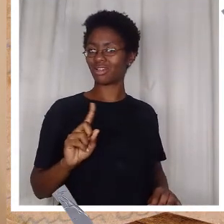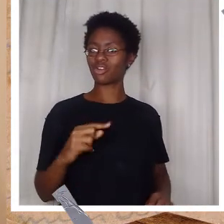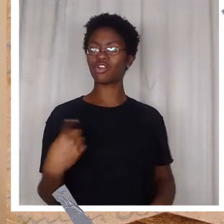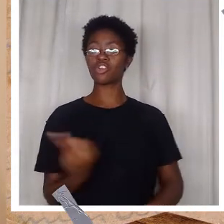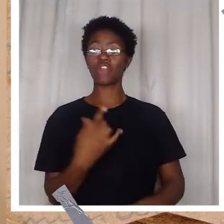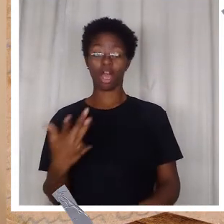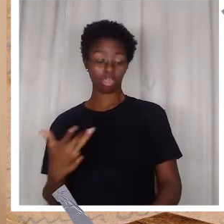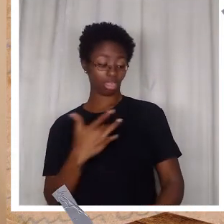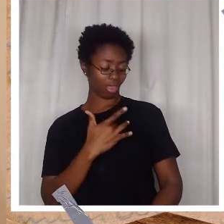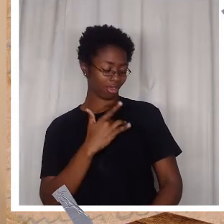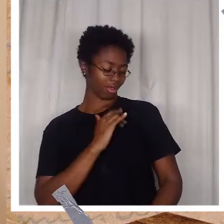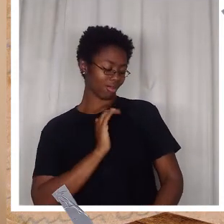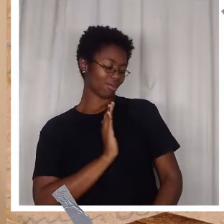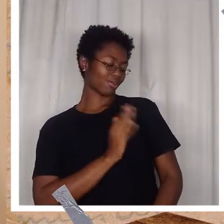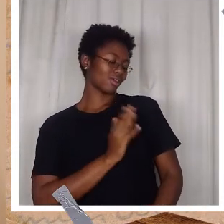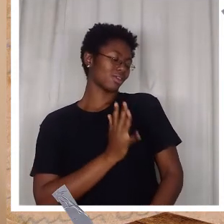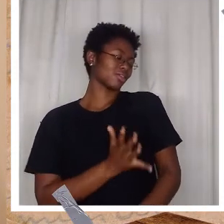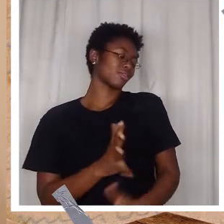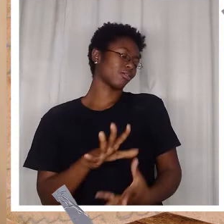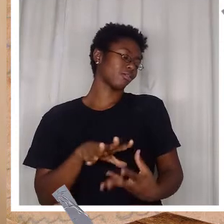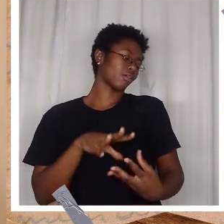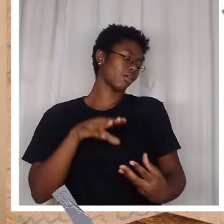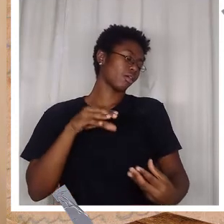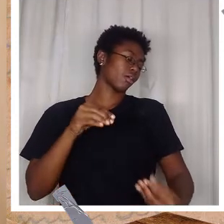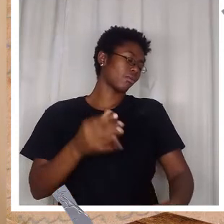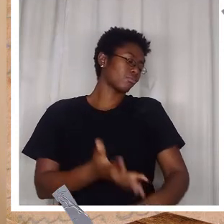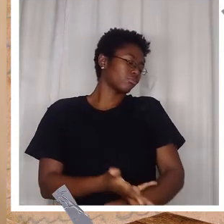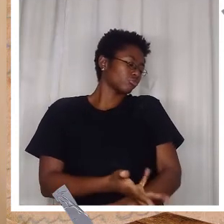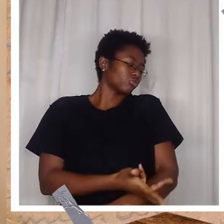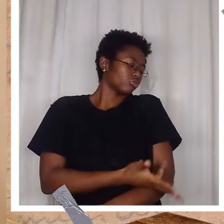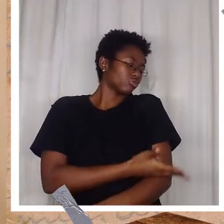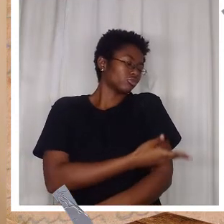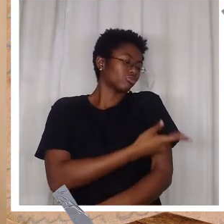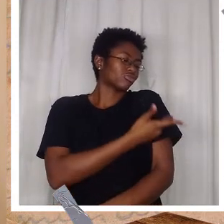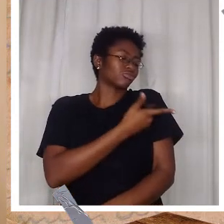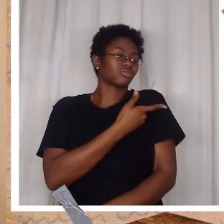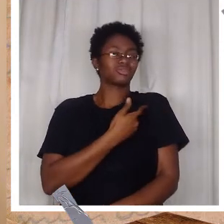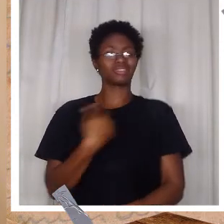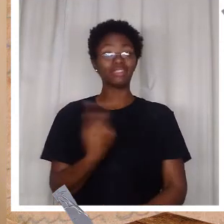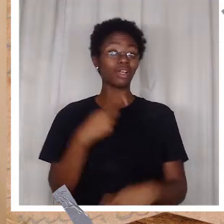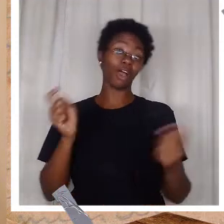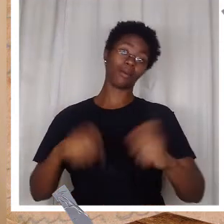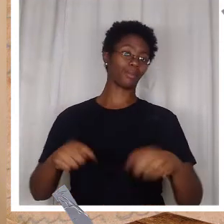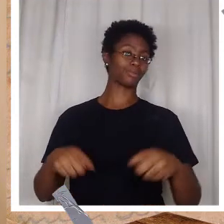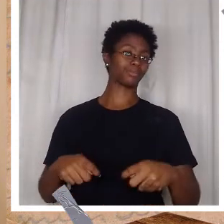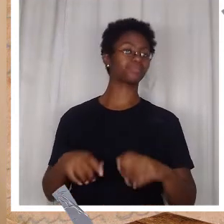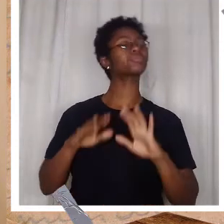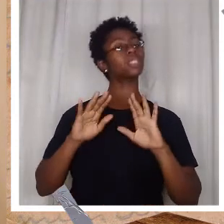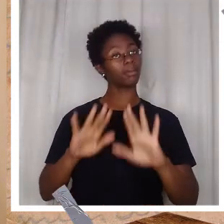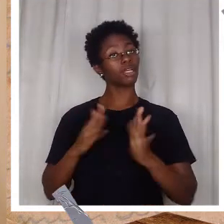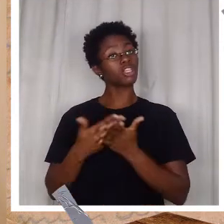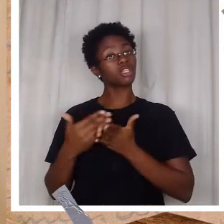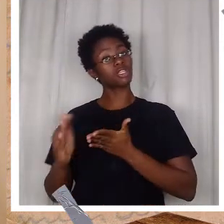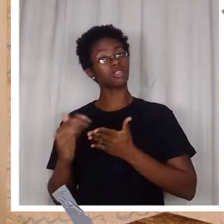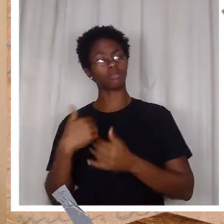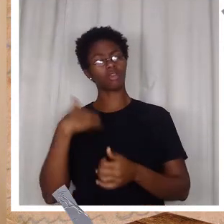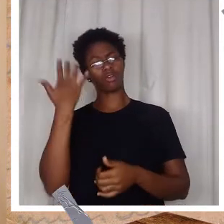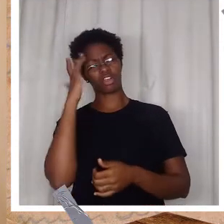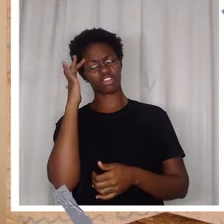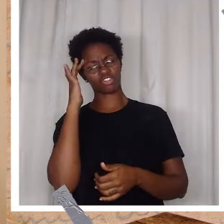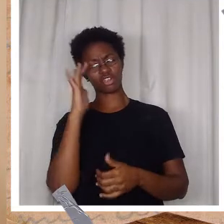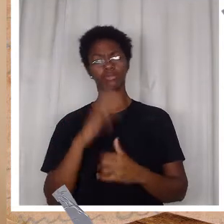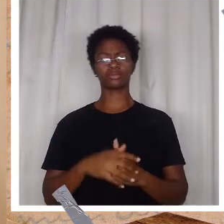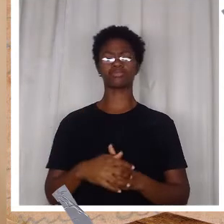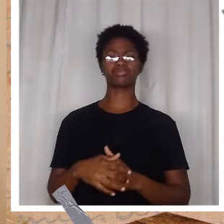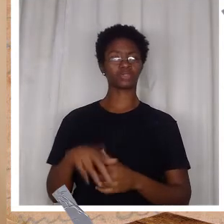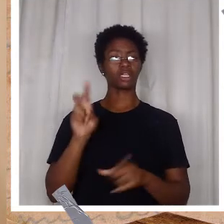das pessoas e transformá-las. A catarse tem esse poder. Então, inicialmente, eu achava, inclusive,